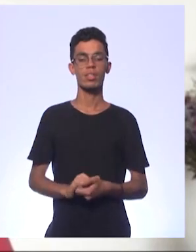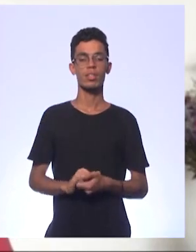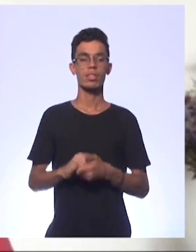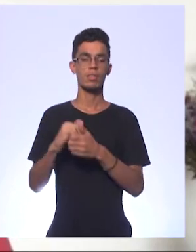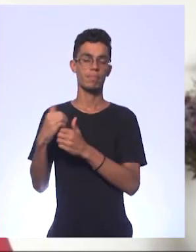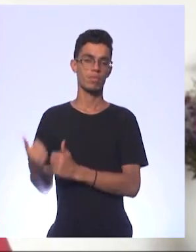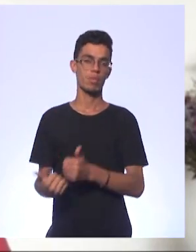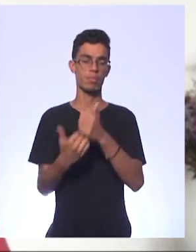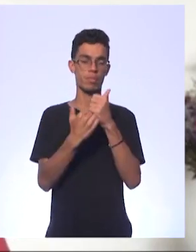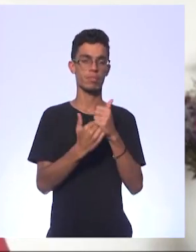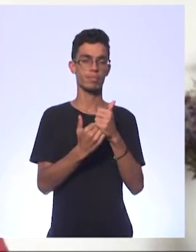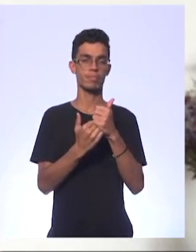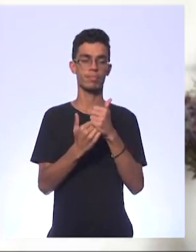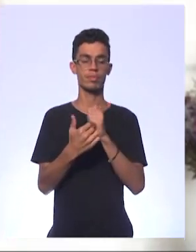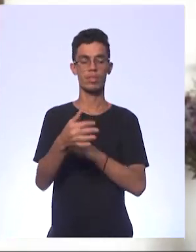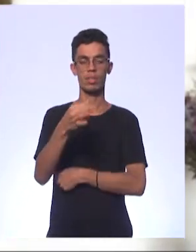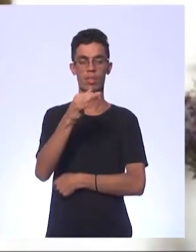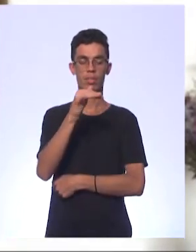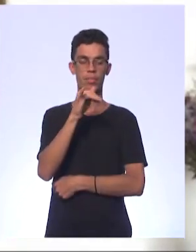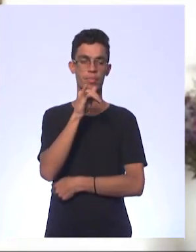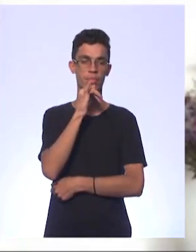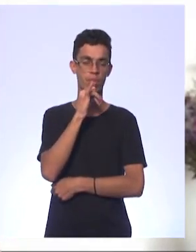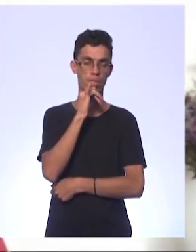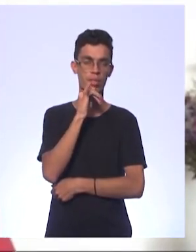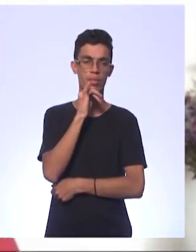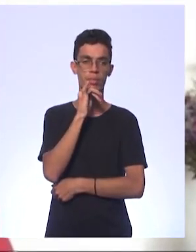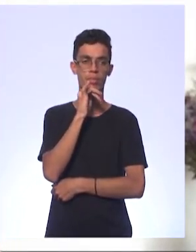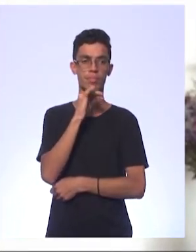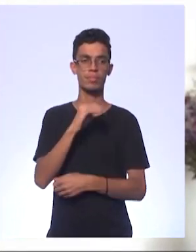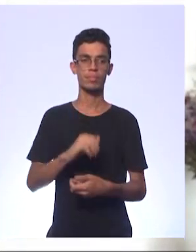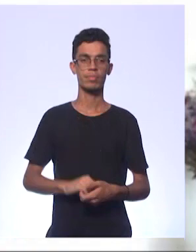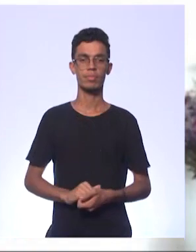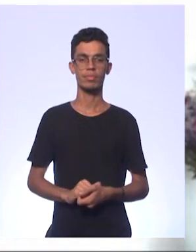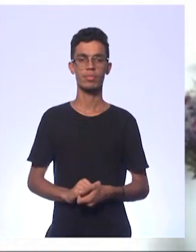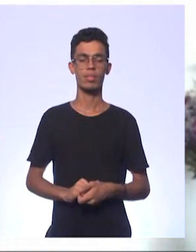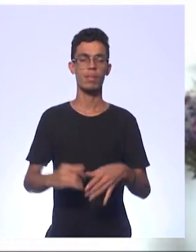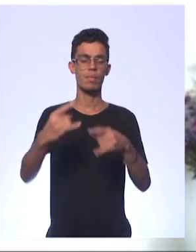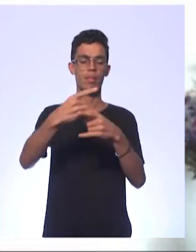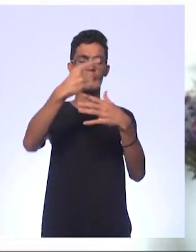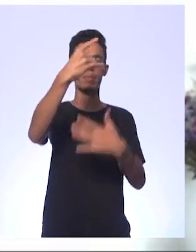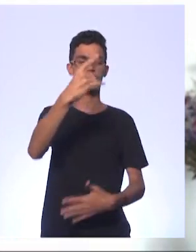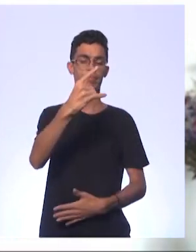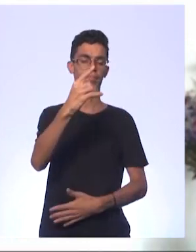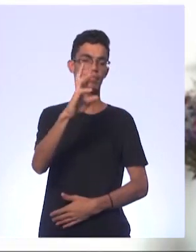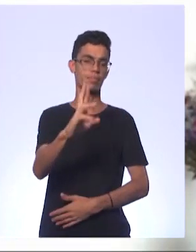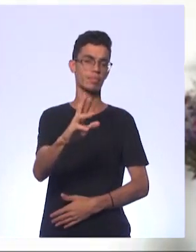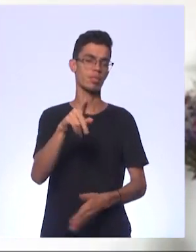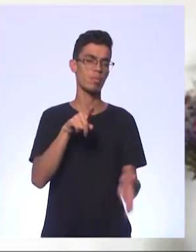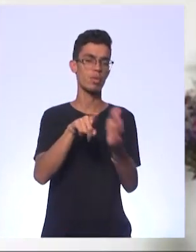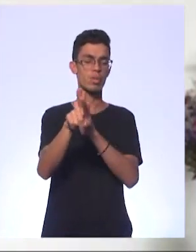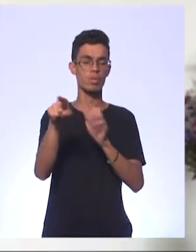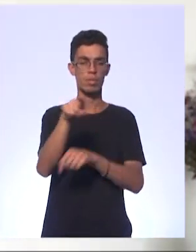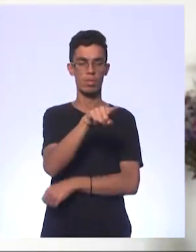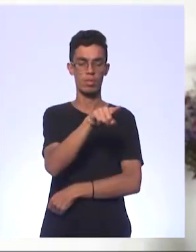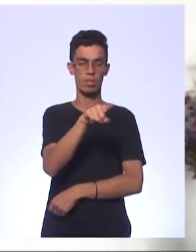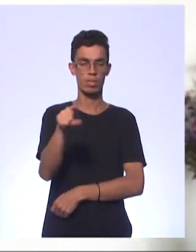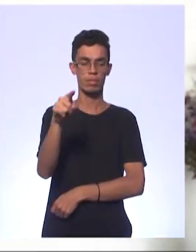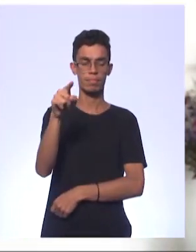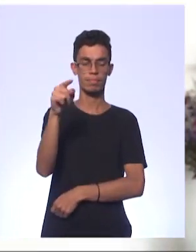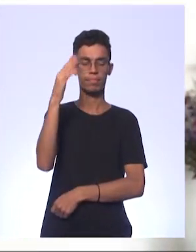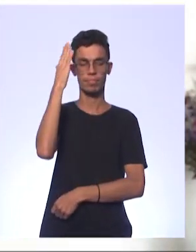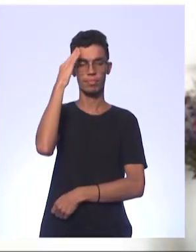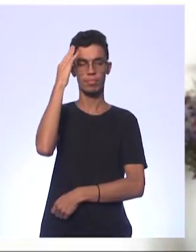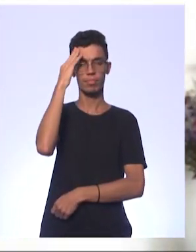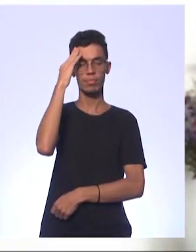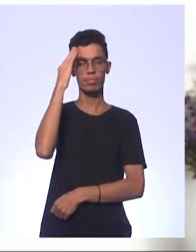contribuição aí da Tamires, dar o exemplo, mas é que está chegando muita pergunta, Chico, eu vou só para você tomar conhecimento,